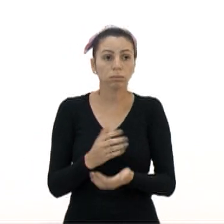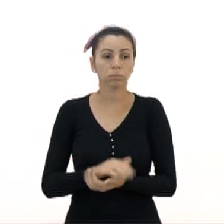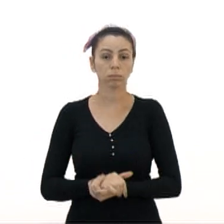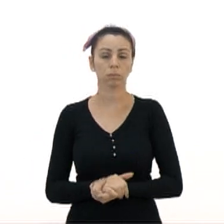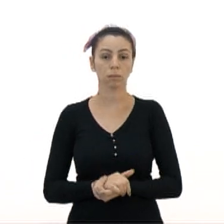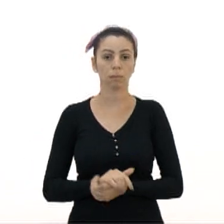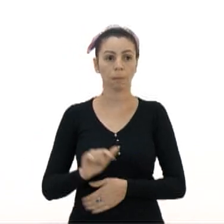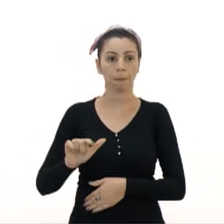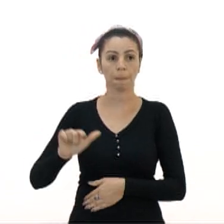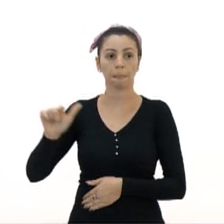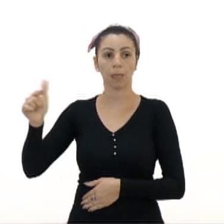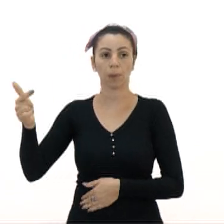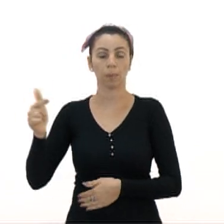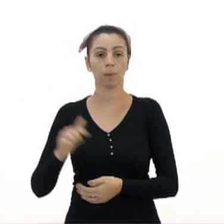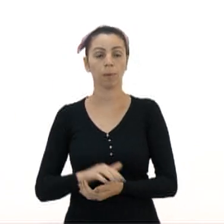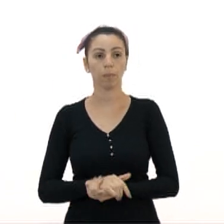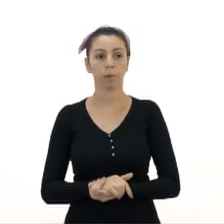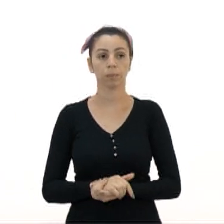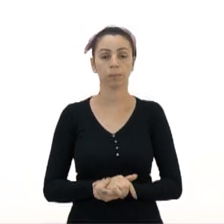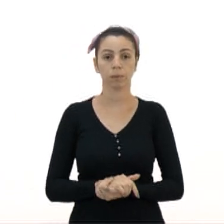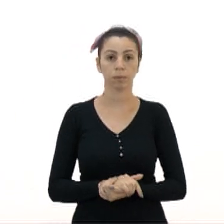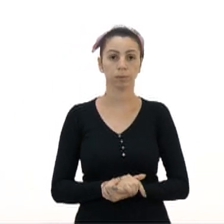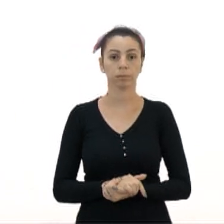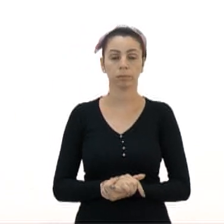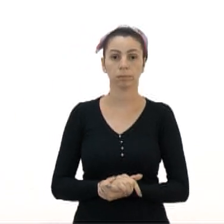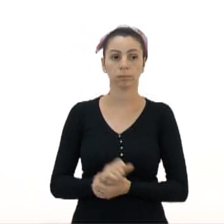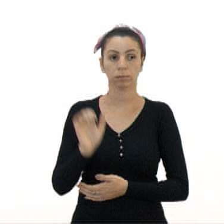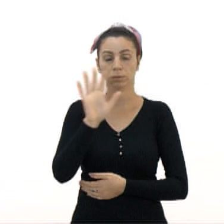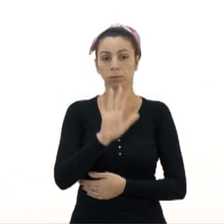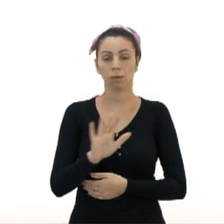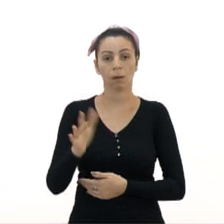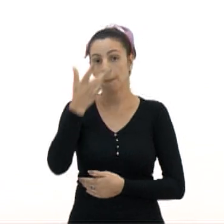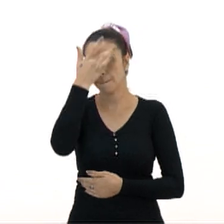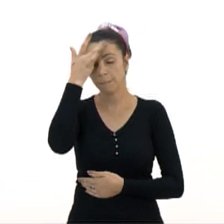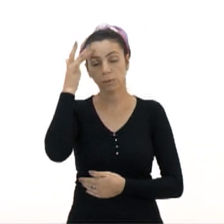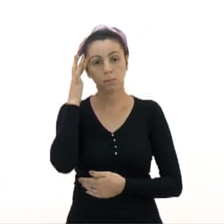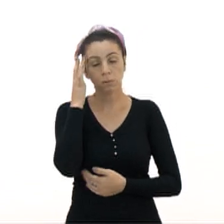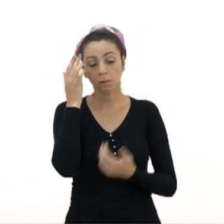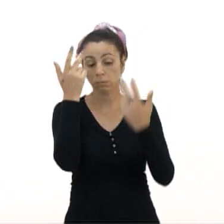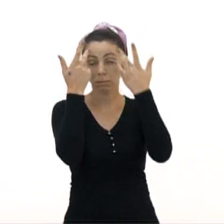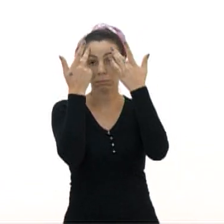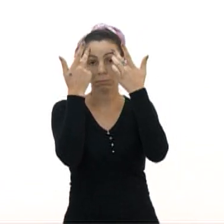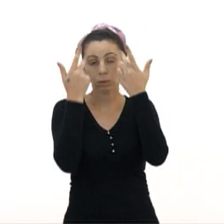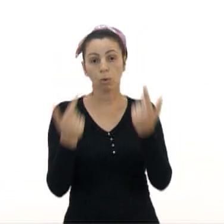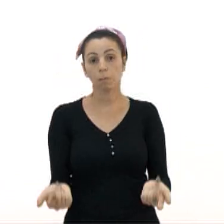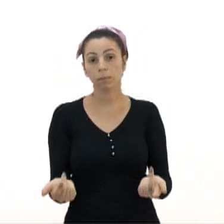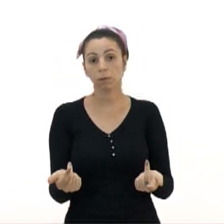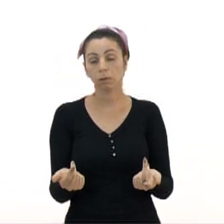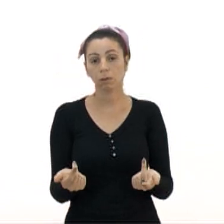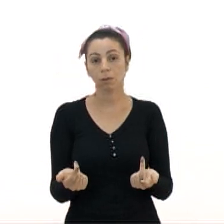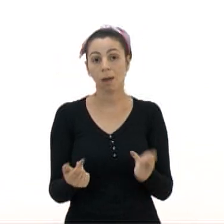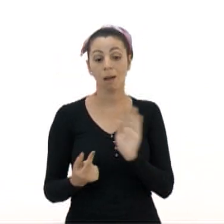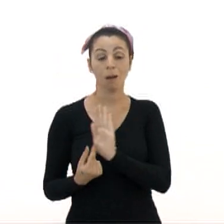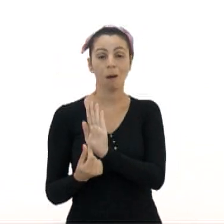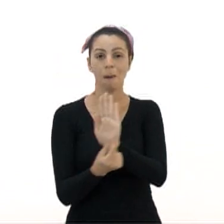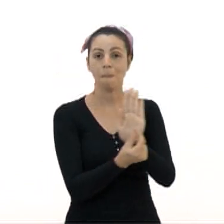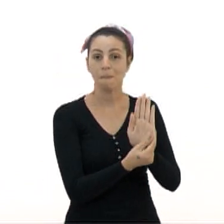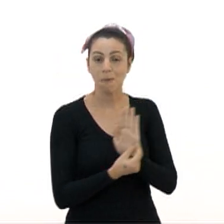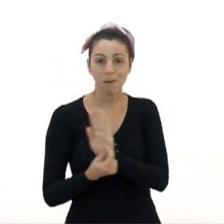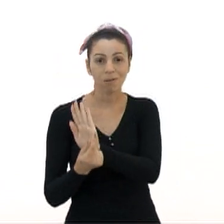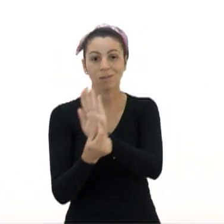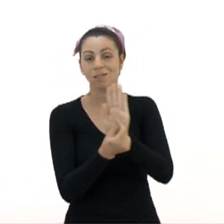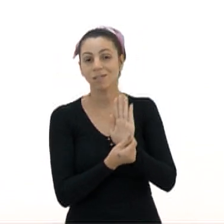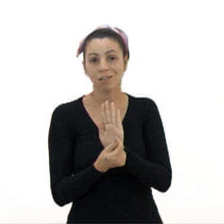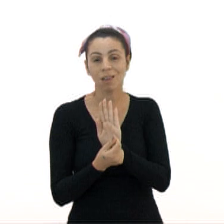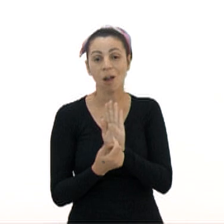Aí, num outro contraponto, pessoas comuns. A burguesia. A burguesia, nessa época, está ficando cada vez mais